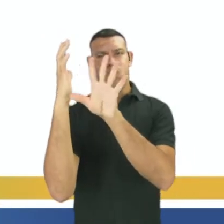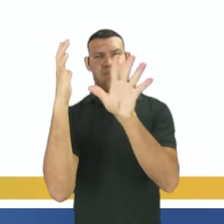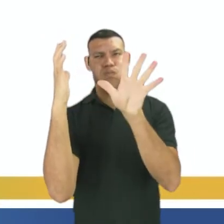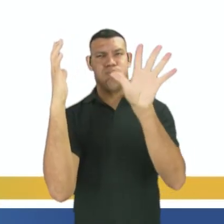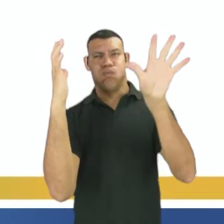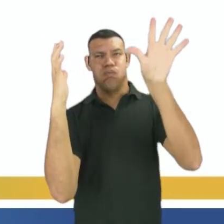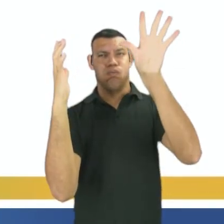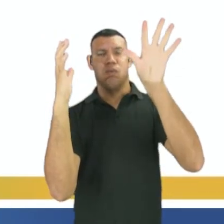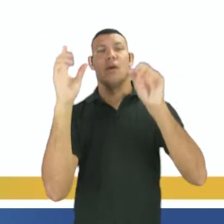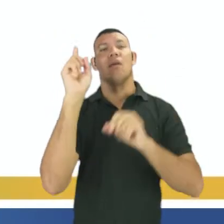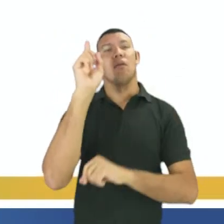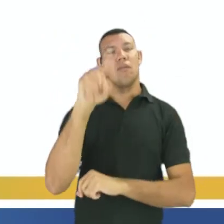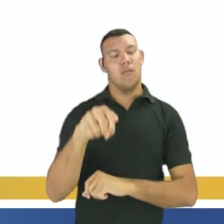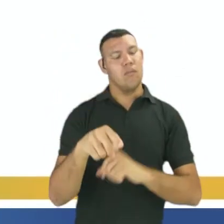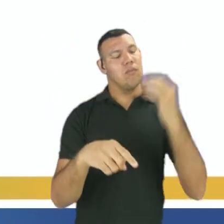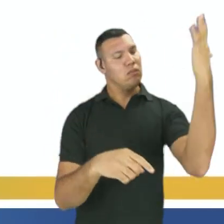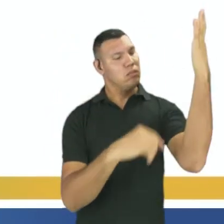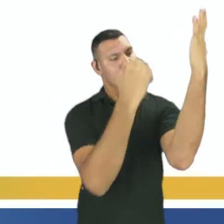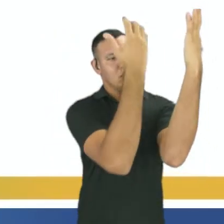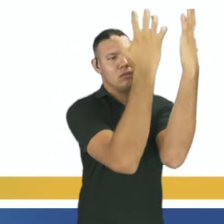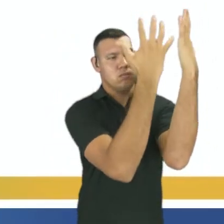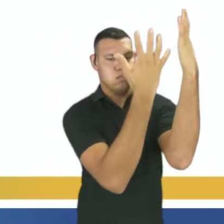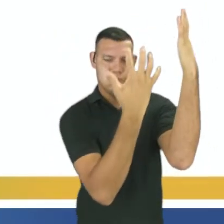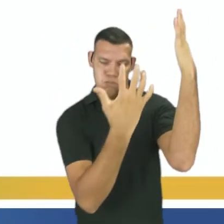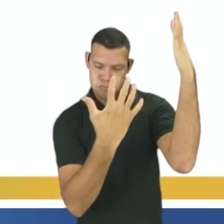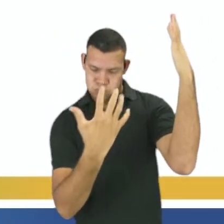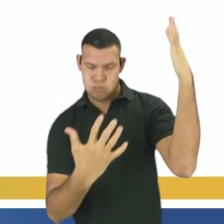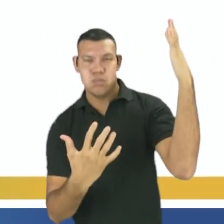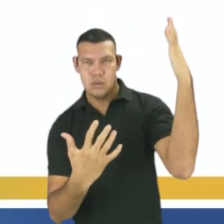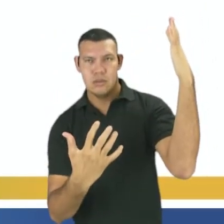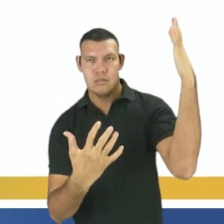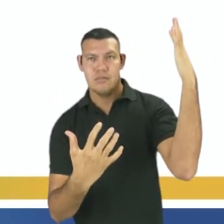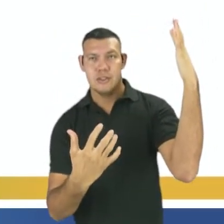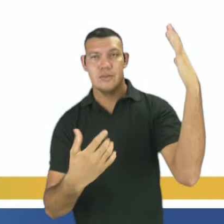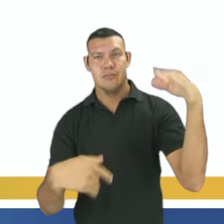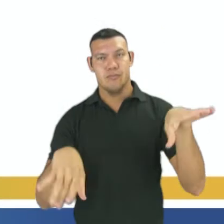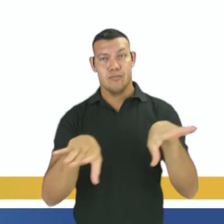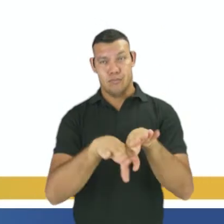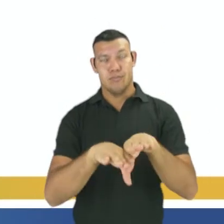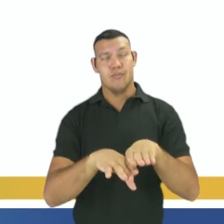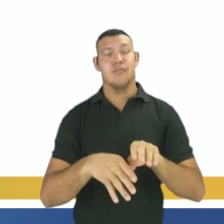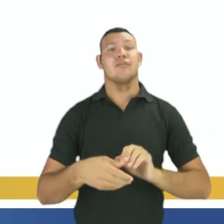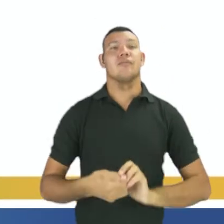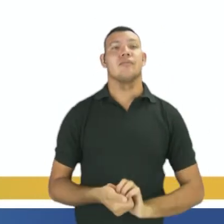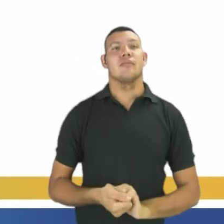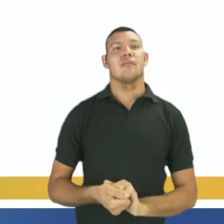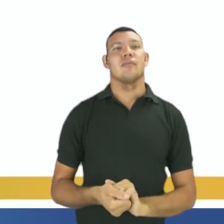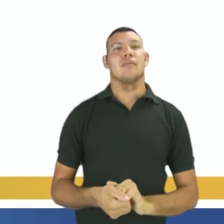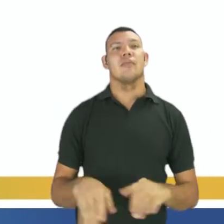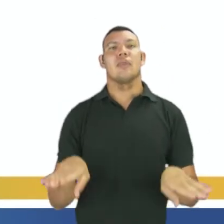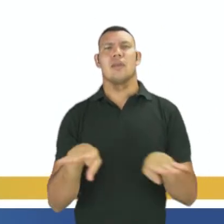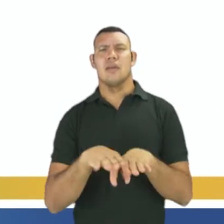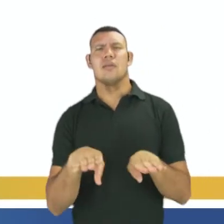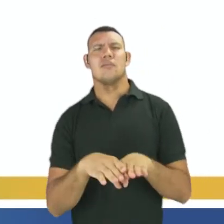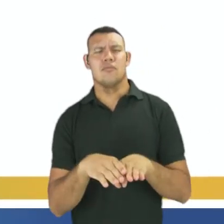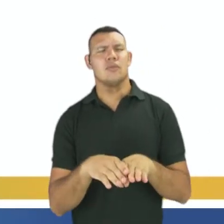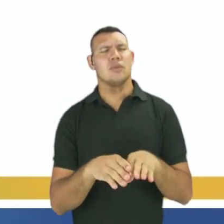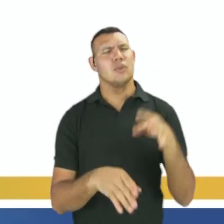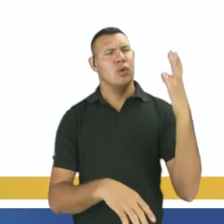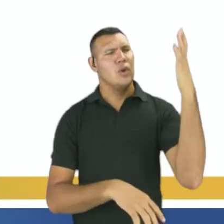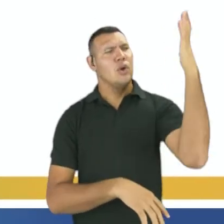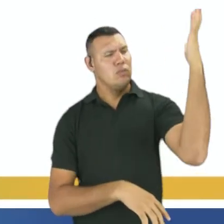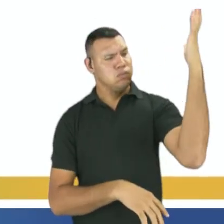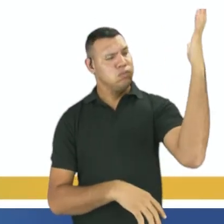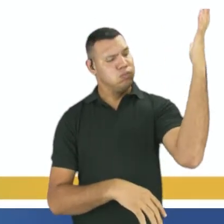as matas de terra firme que existe dentro dessa floresta amazônica né Então as árvores que tem algumas áreas que fica